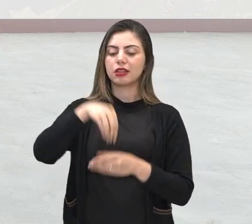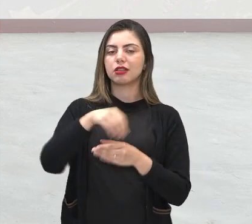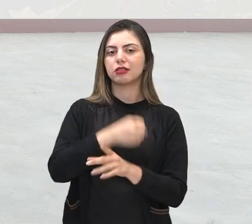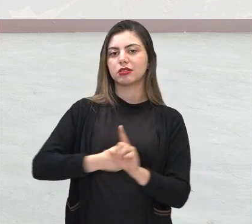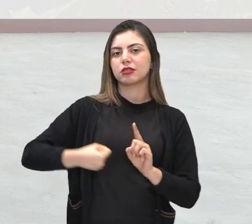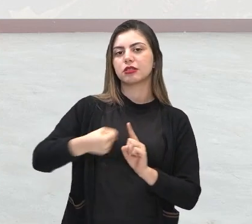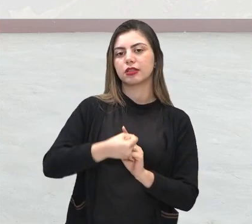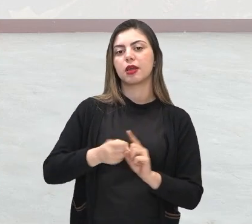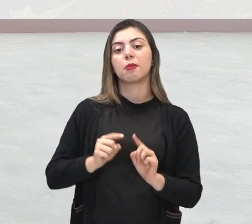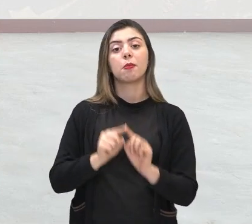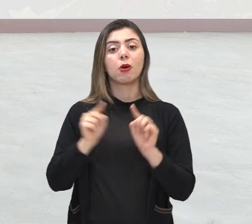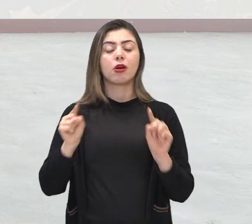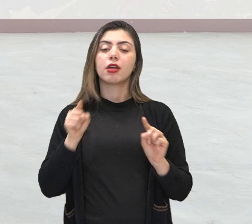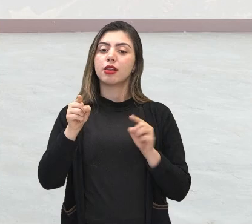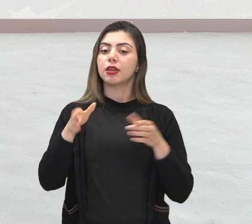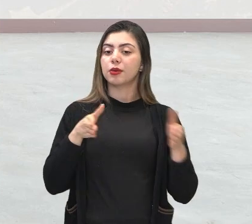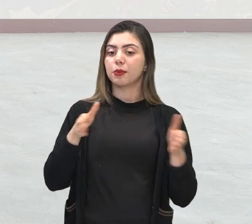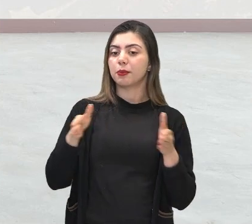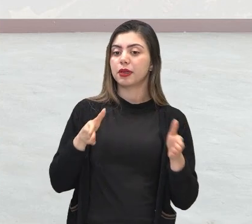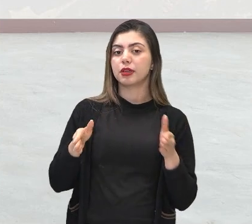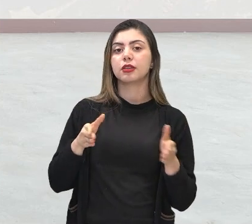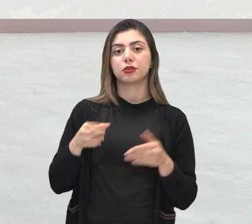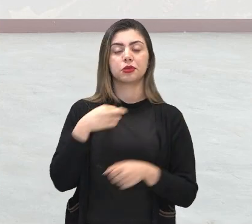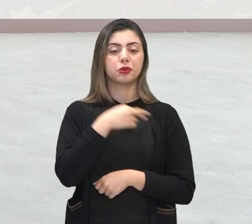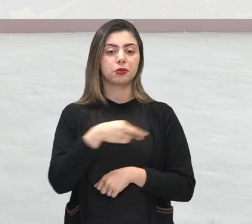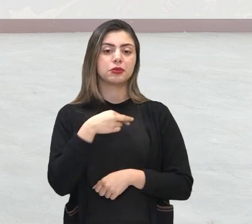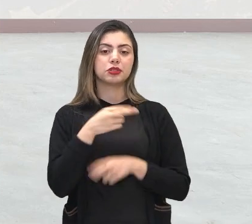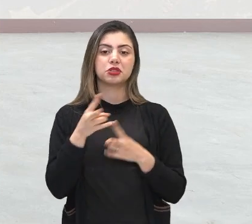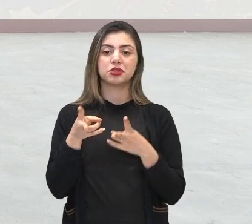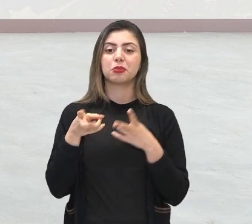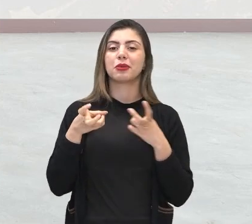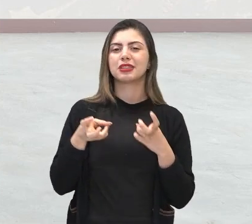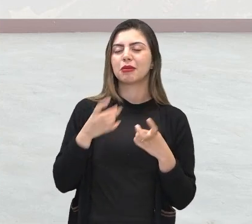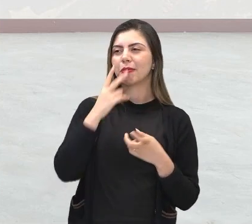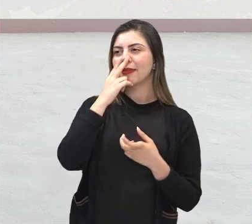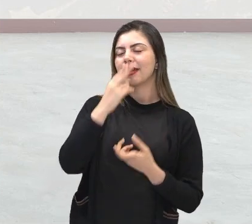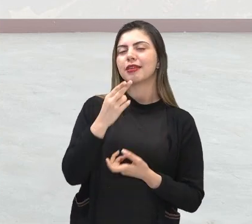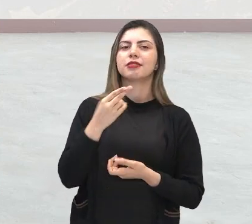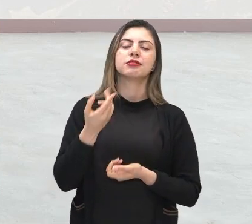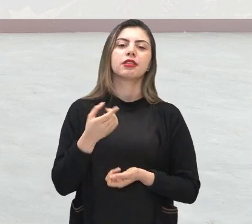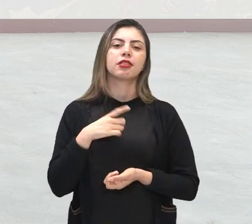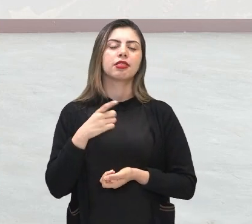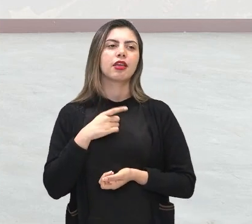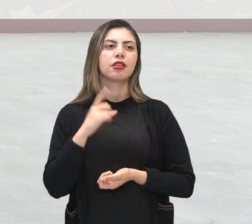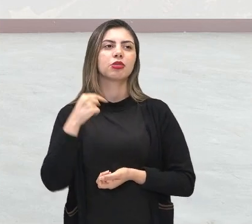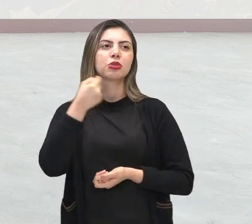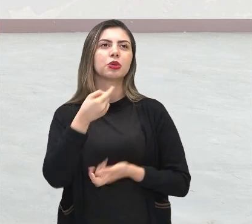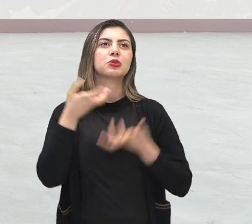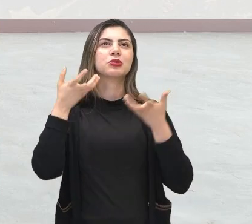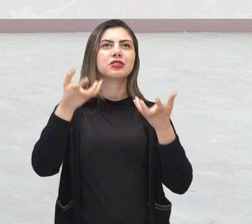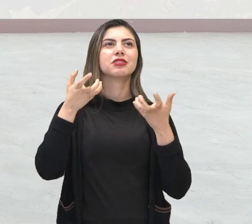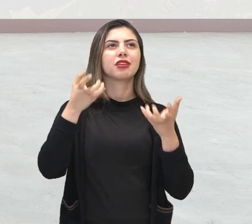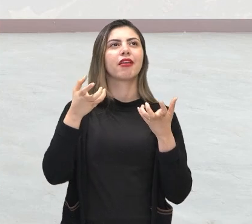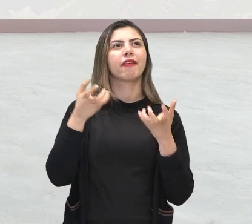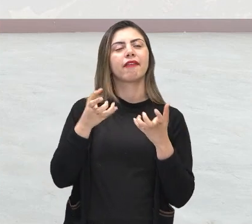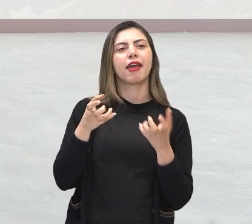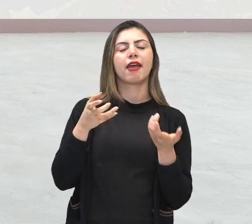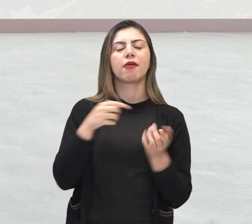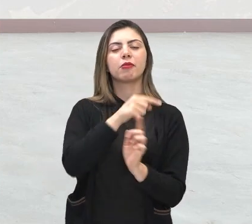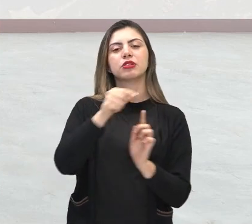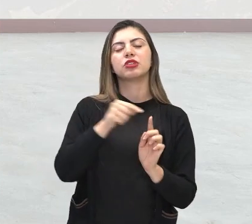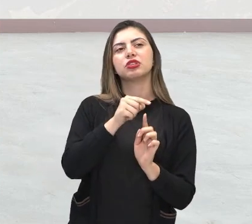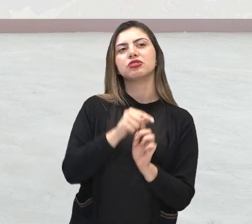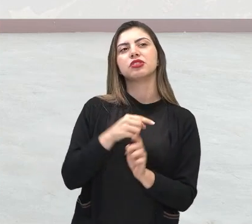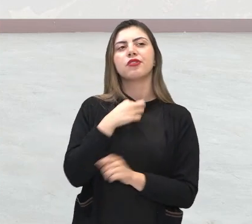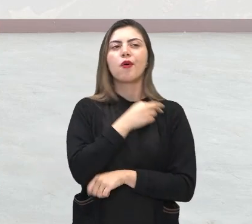só que aqui no romantismo a gente tá vendo que isso ainda muito romantizado né muito idealizado mas a gente vai ver